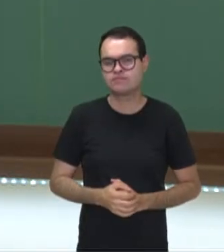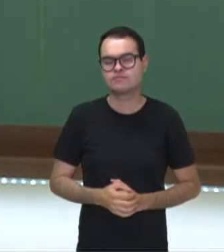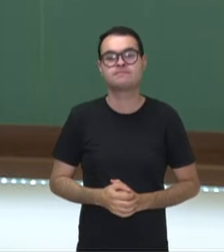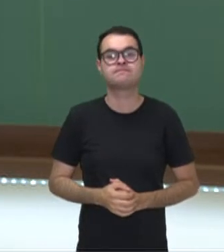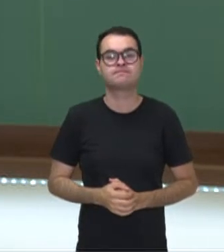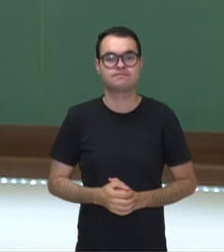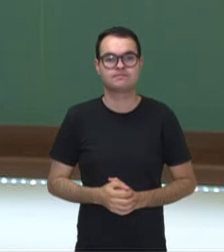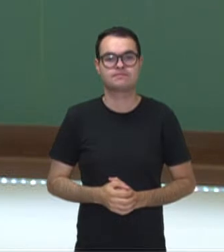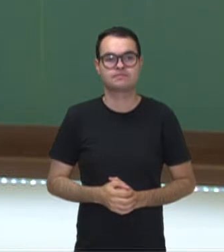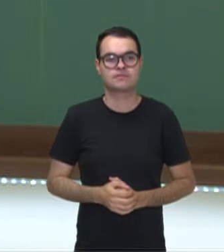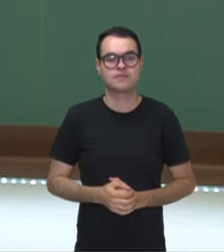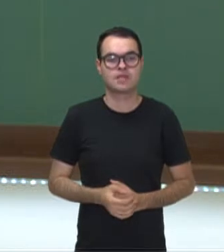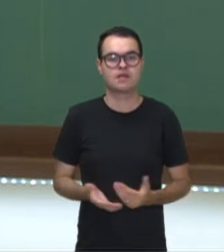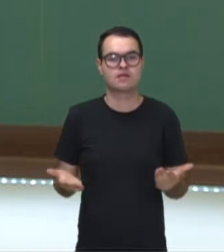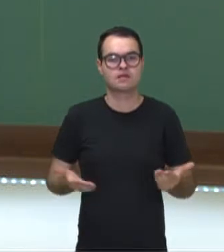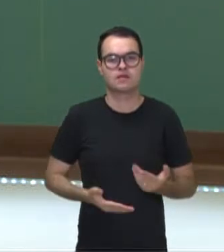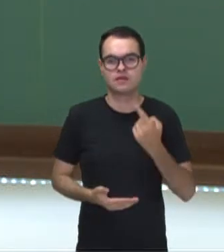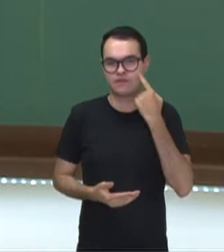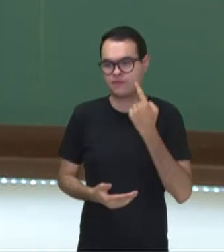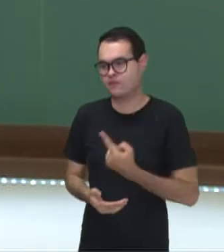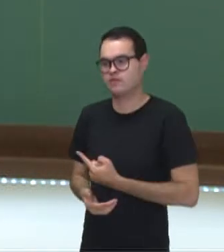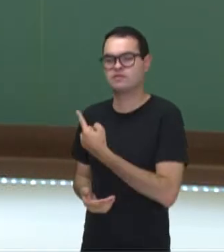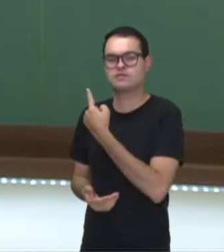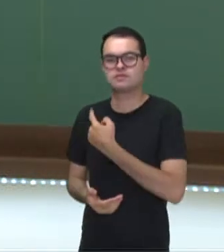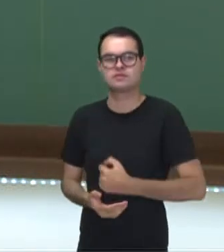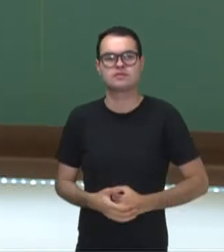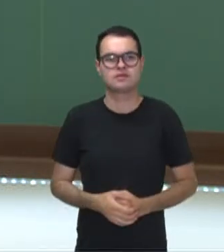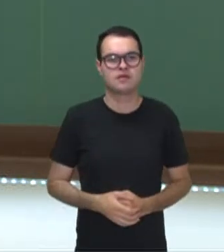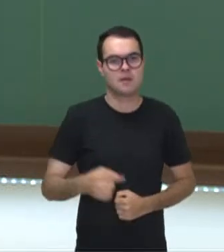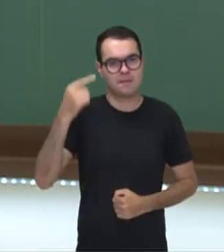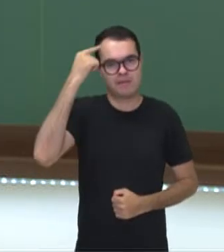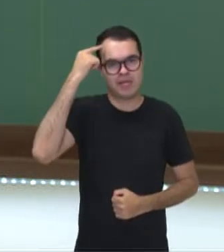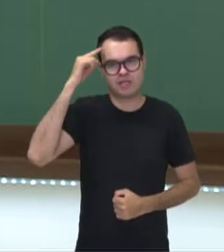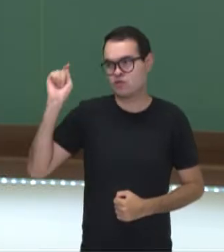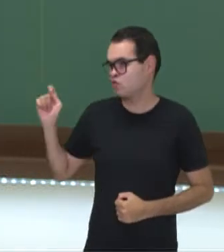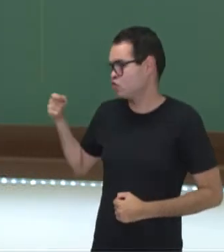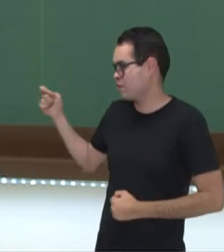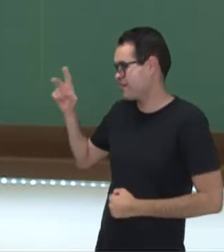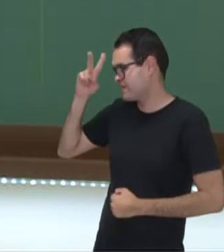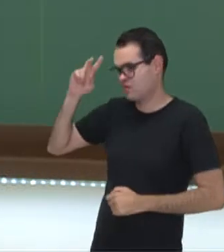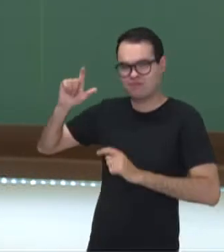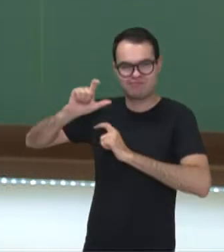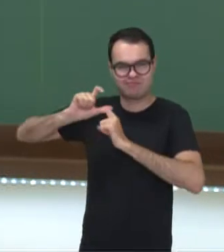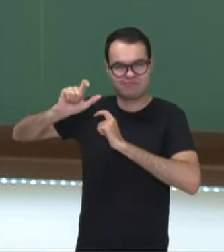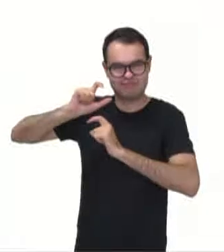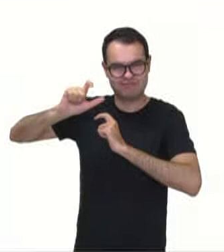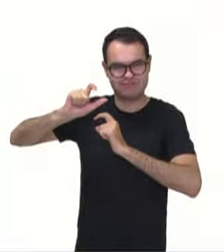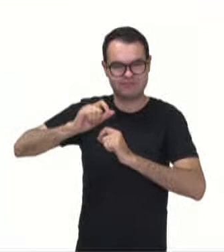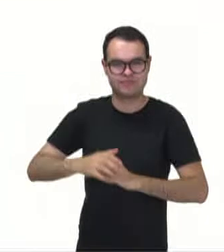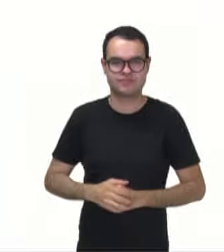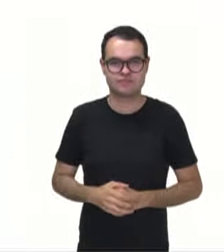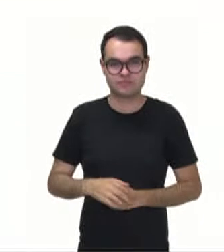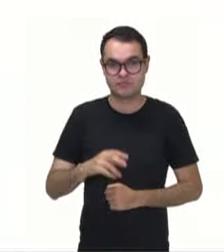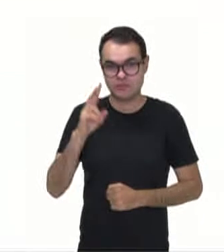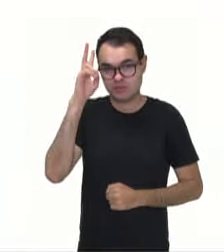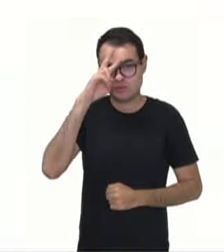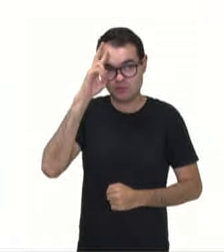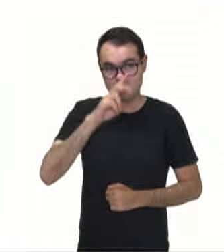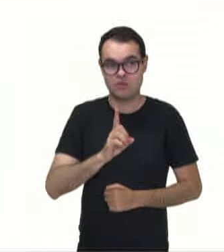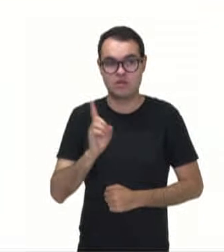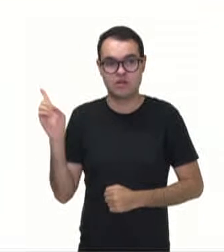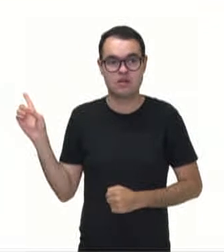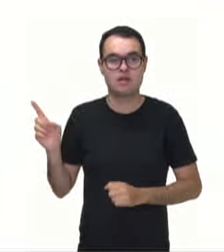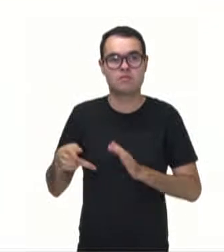Aí, vamos a ver agora. Vamos a pensar nessa historieta que leímos e vamos ver. La historieta del